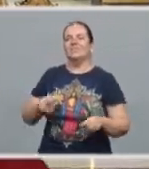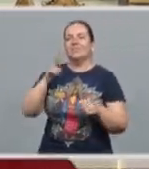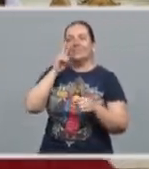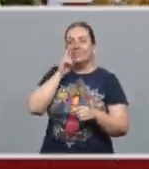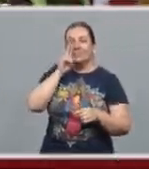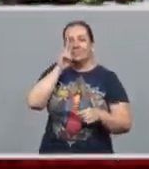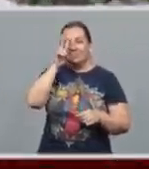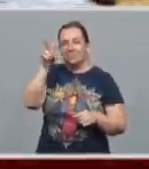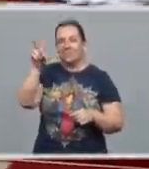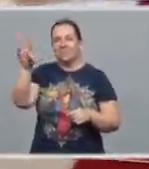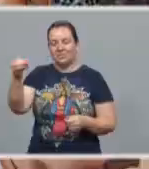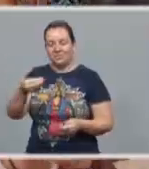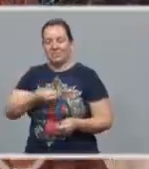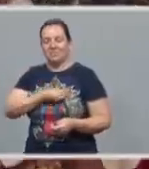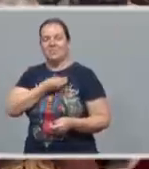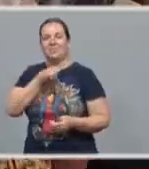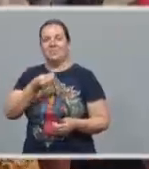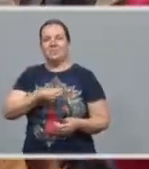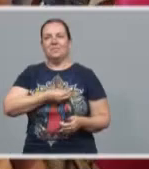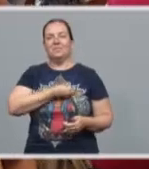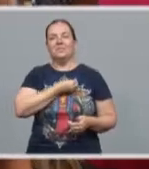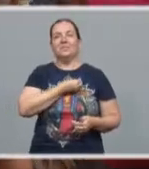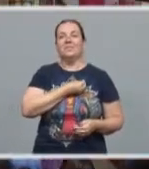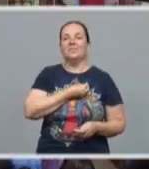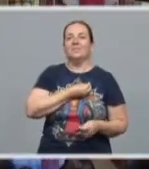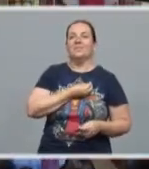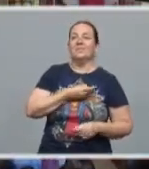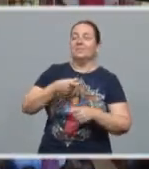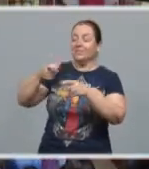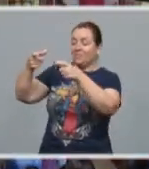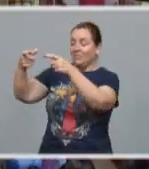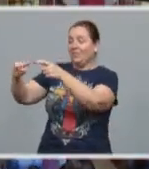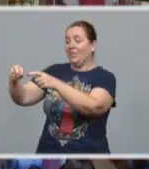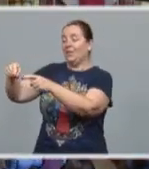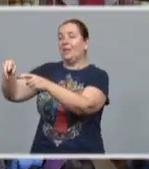necessitem de força de viver.